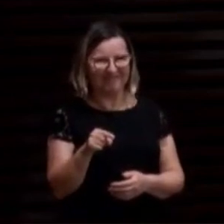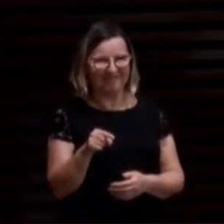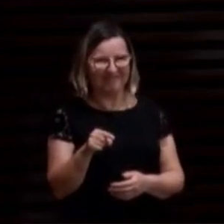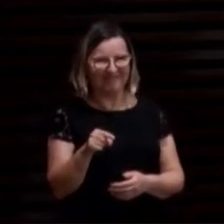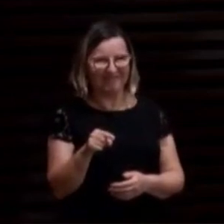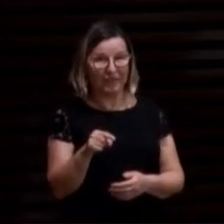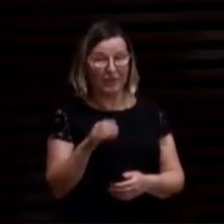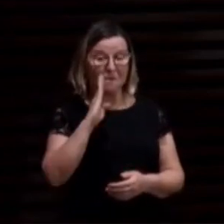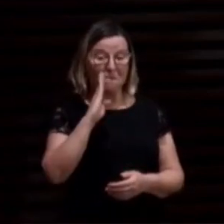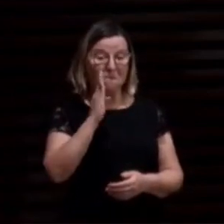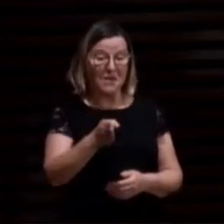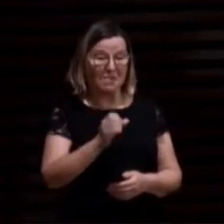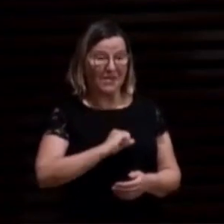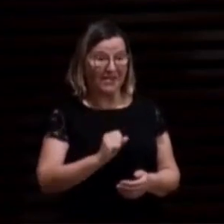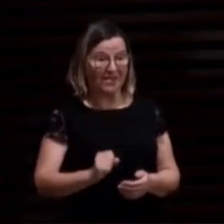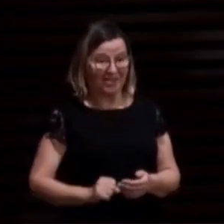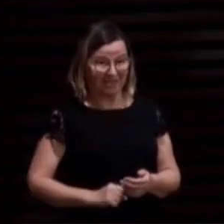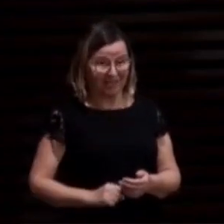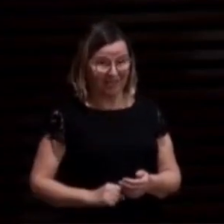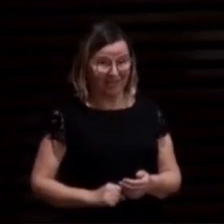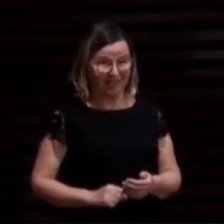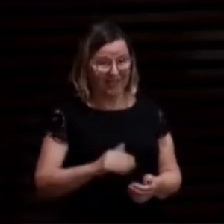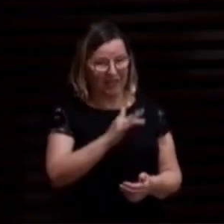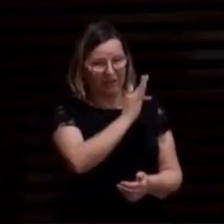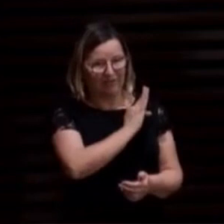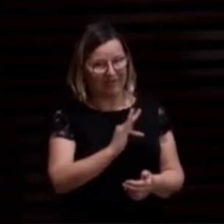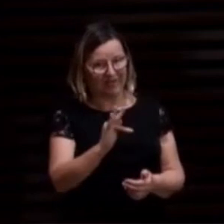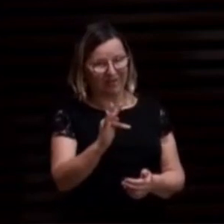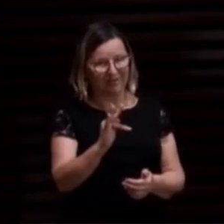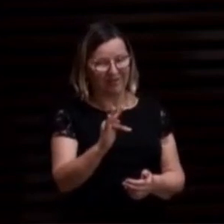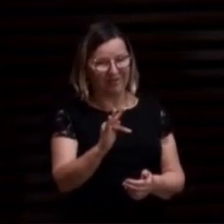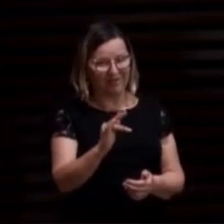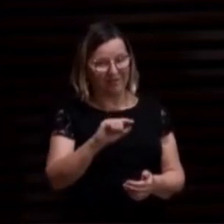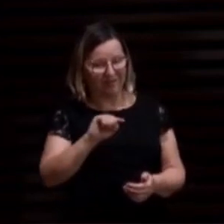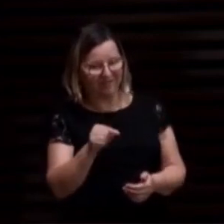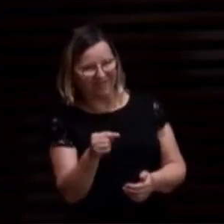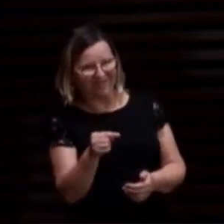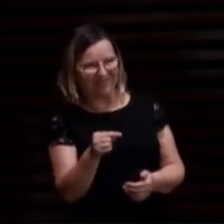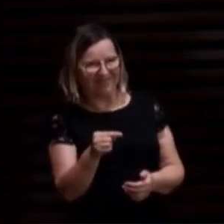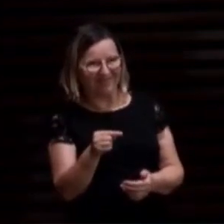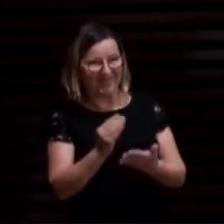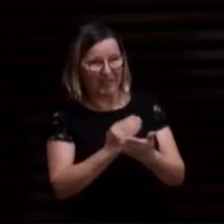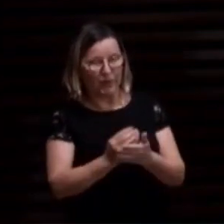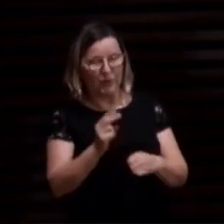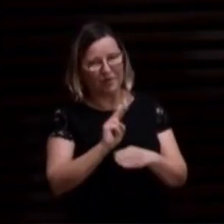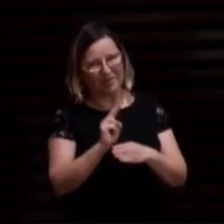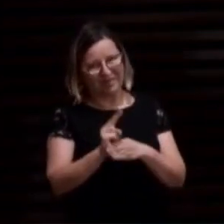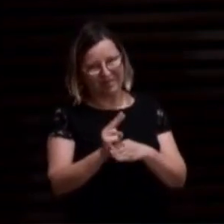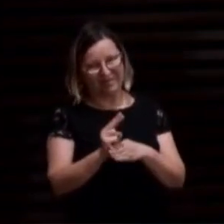dos principais sacerdotes e dos fariseus, vírgula, alguns guardas.